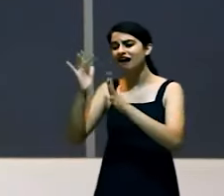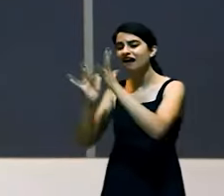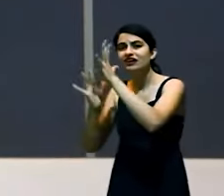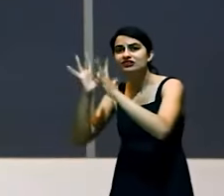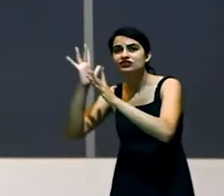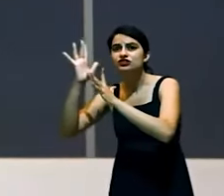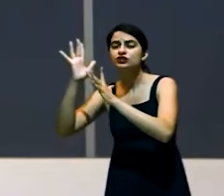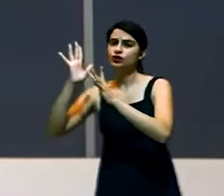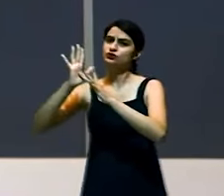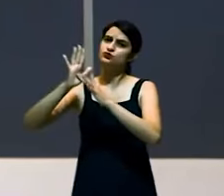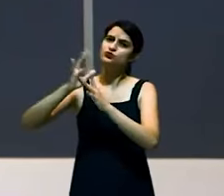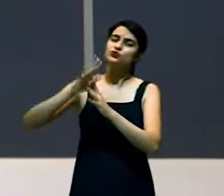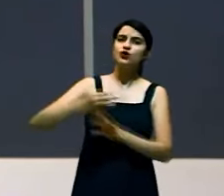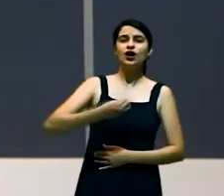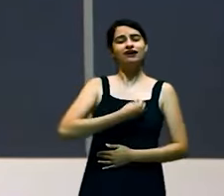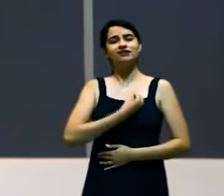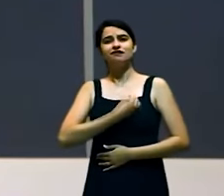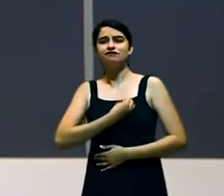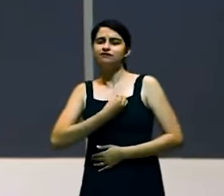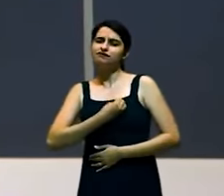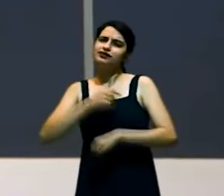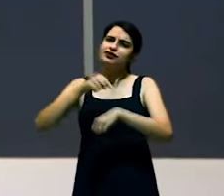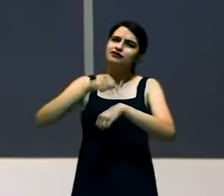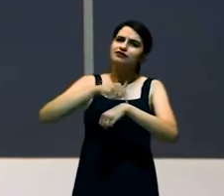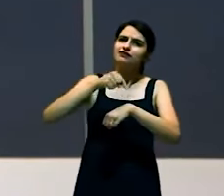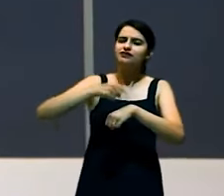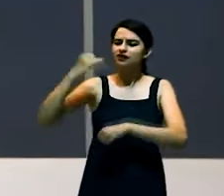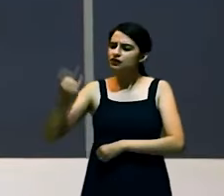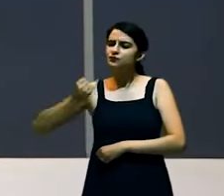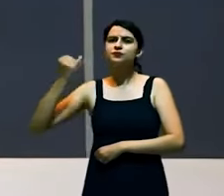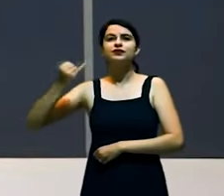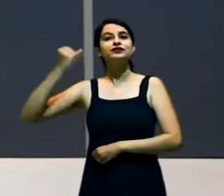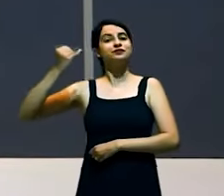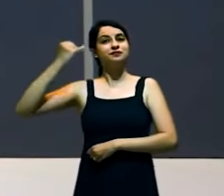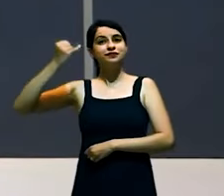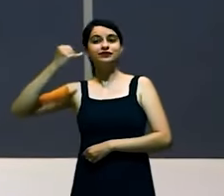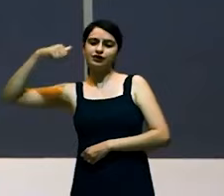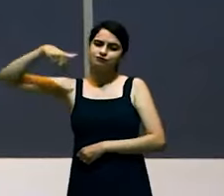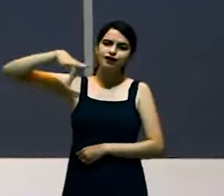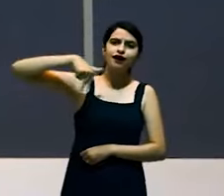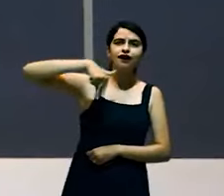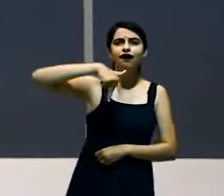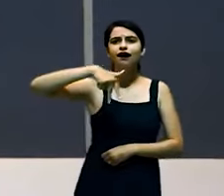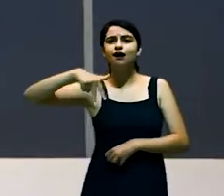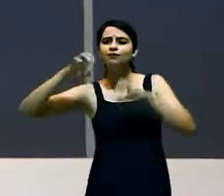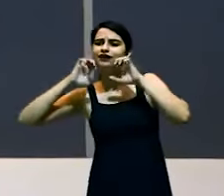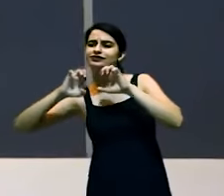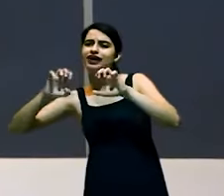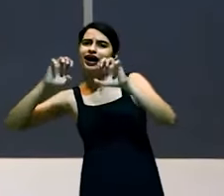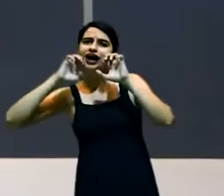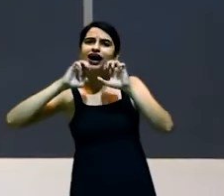turnês evangelísticas. Ele está findando o seu tempo